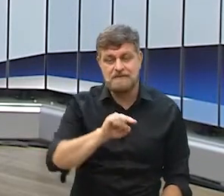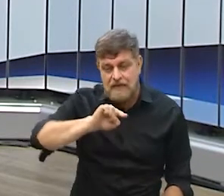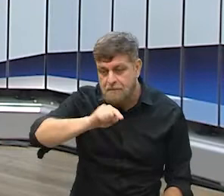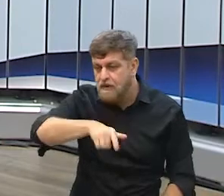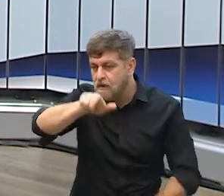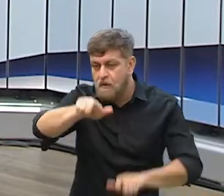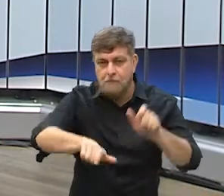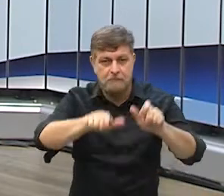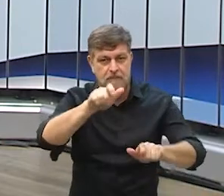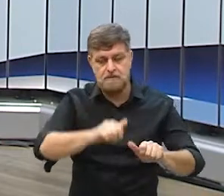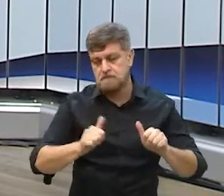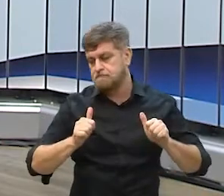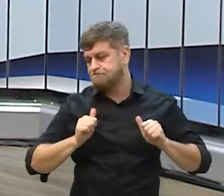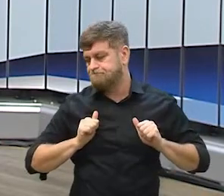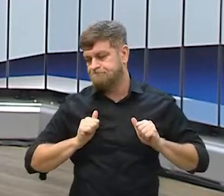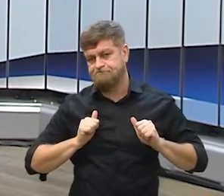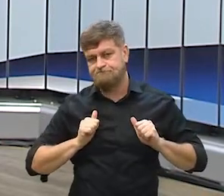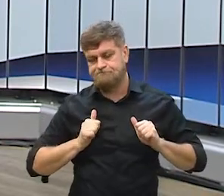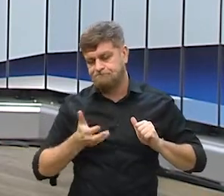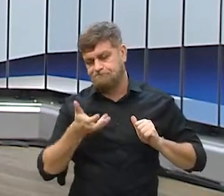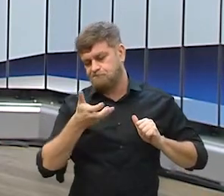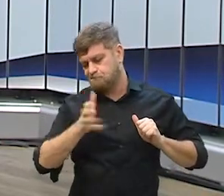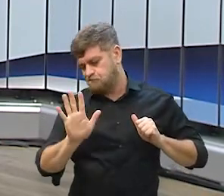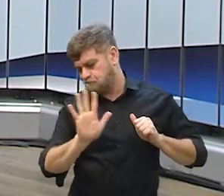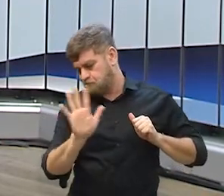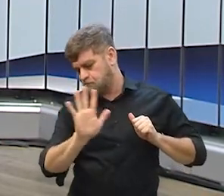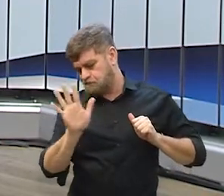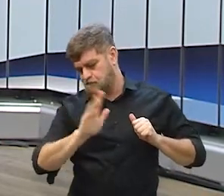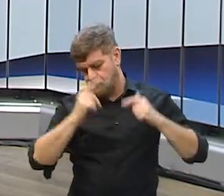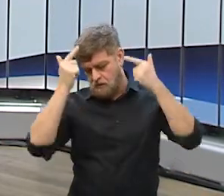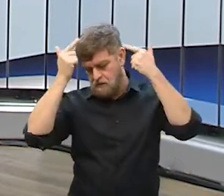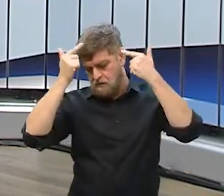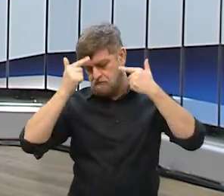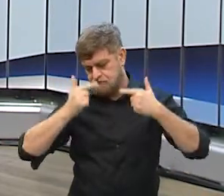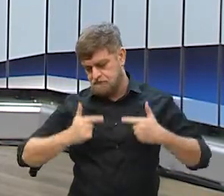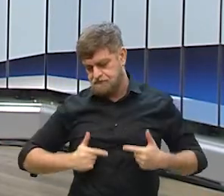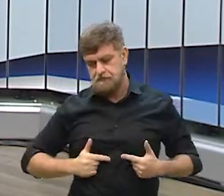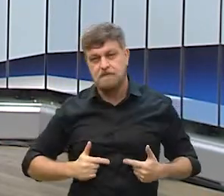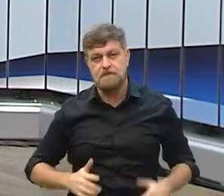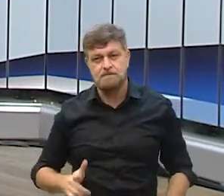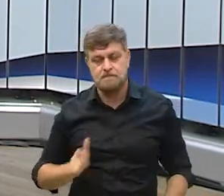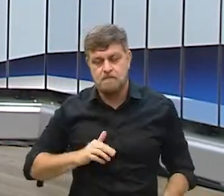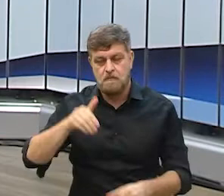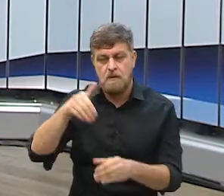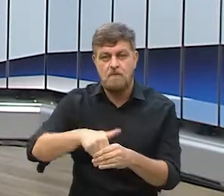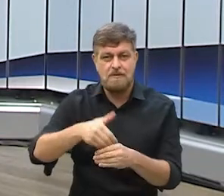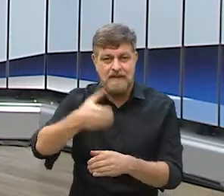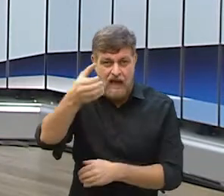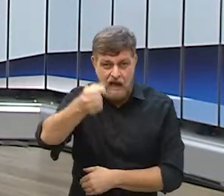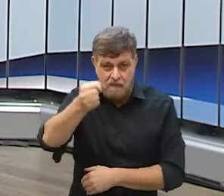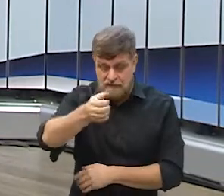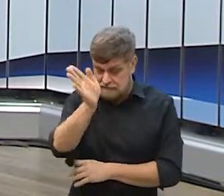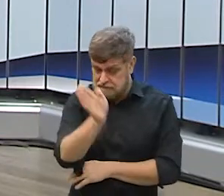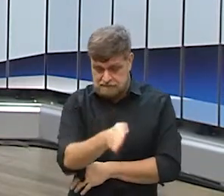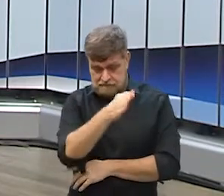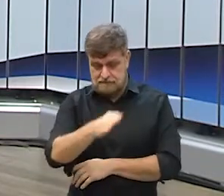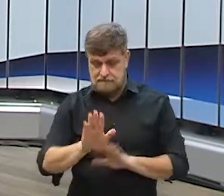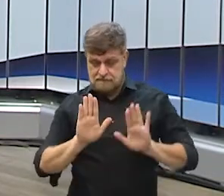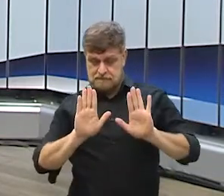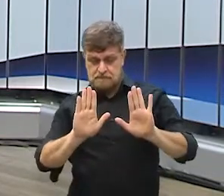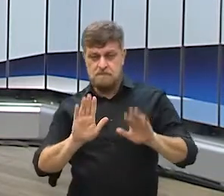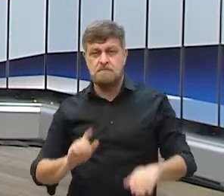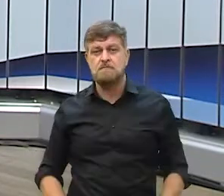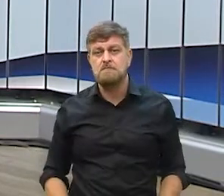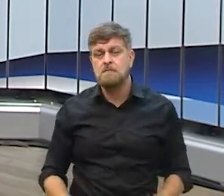111.957 pessoas não quiseram se intrometer nem para o sim nem para o não, votaram branco e nulo. Como é que